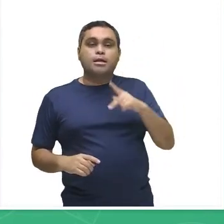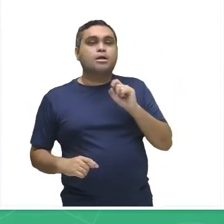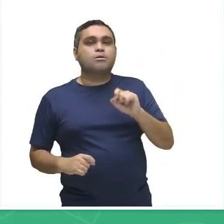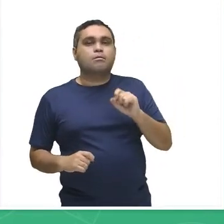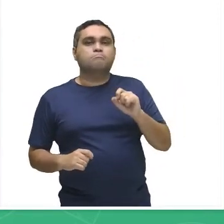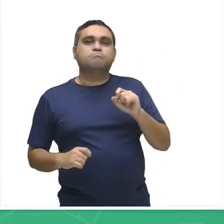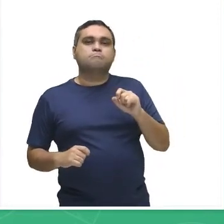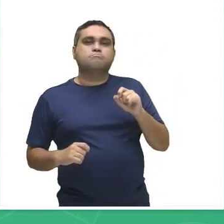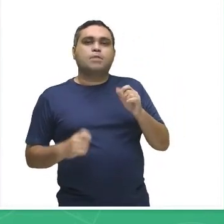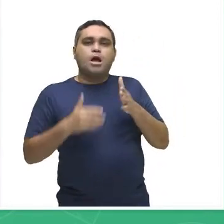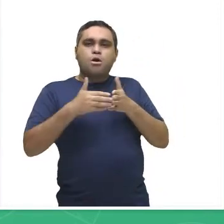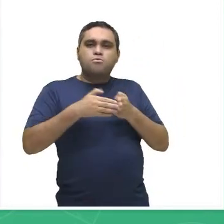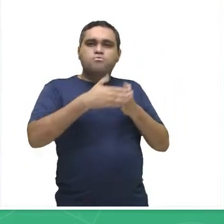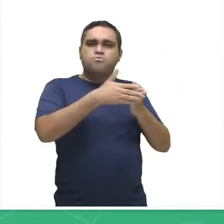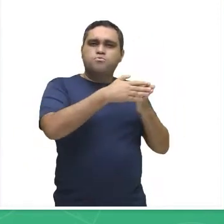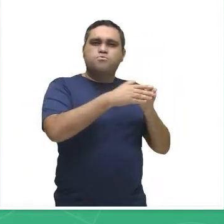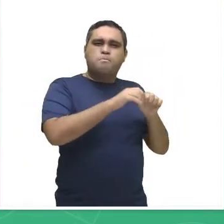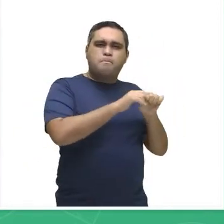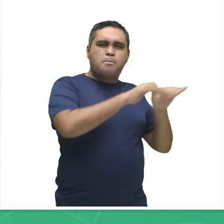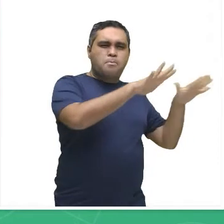que em 336 a.C.,